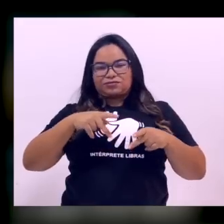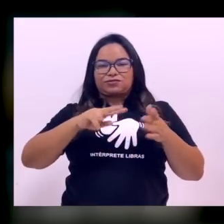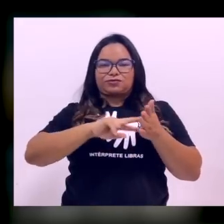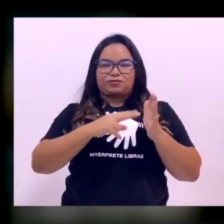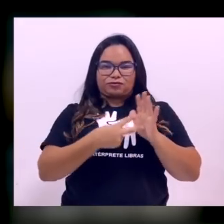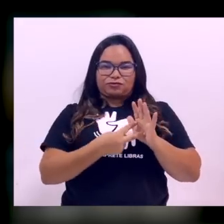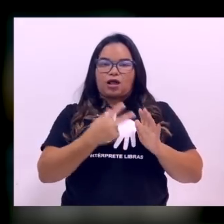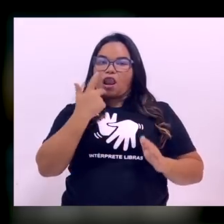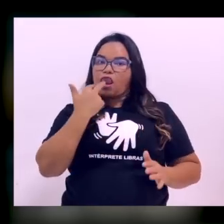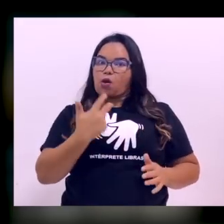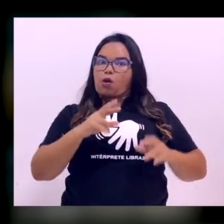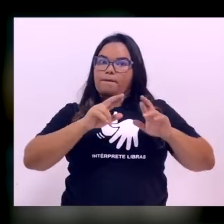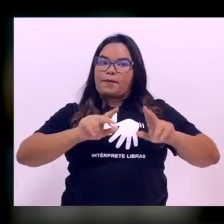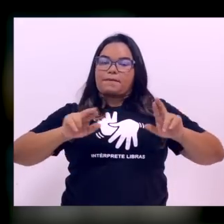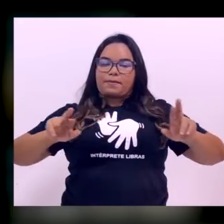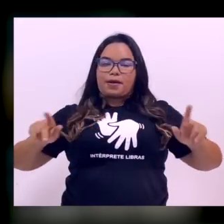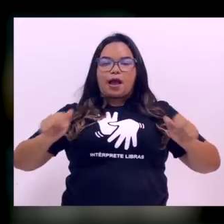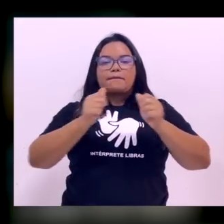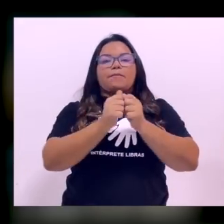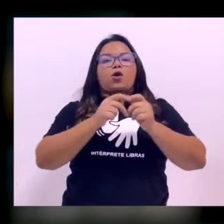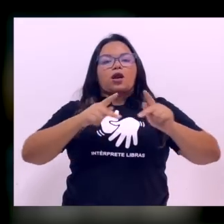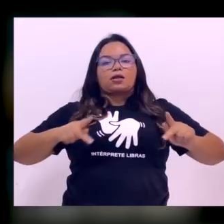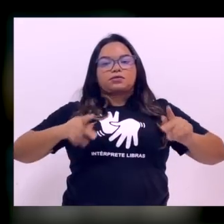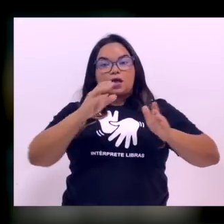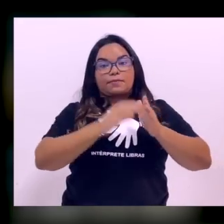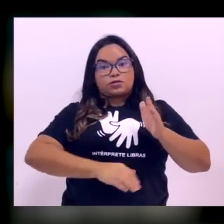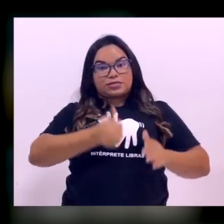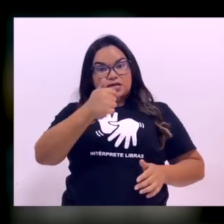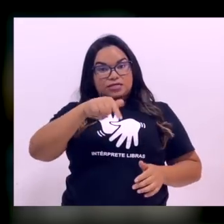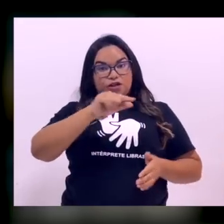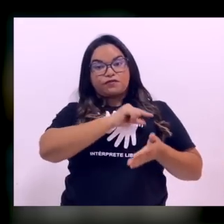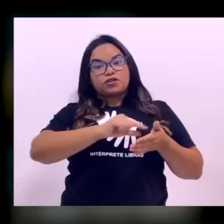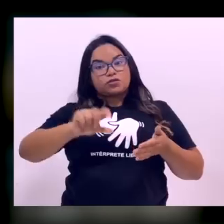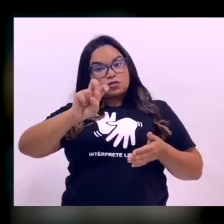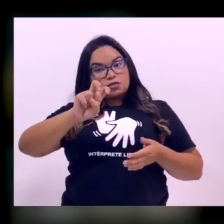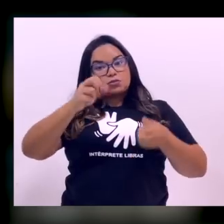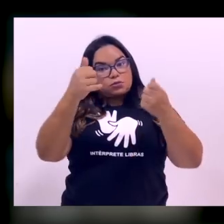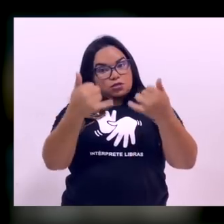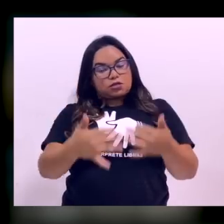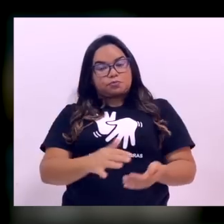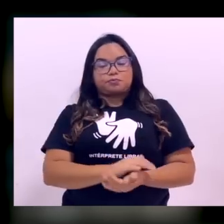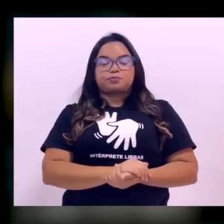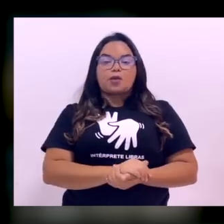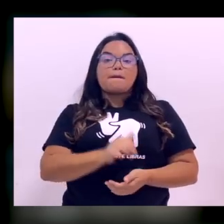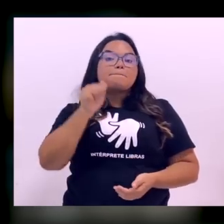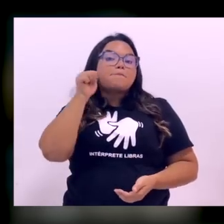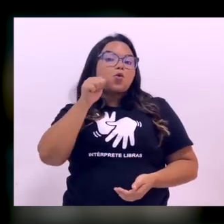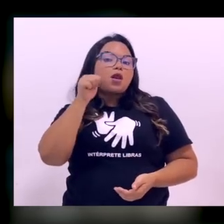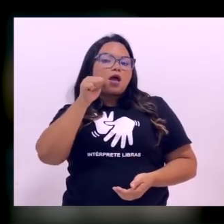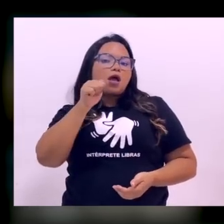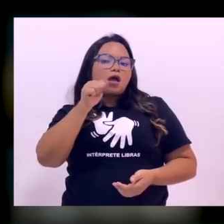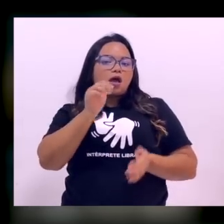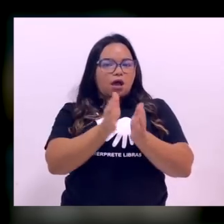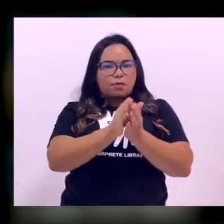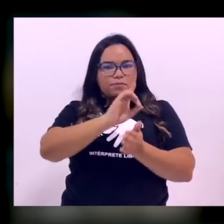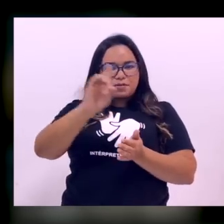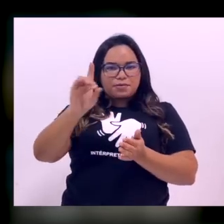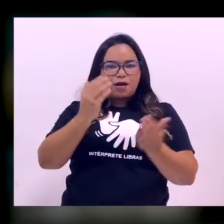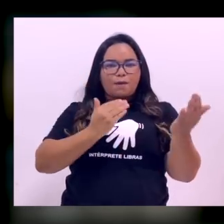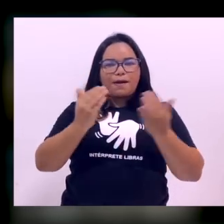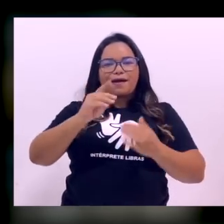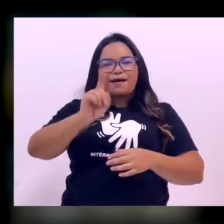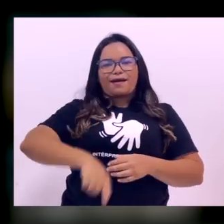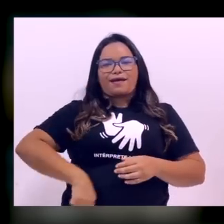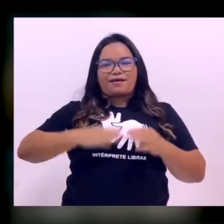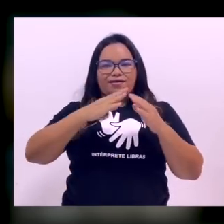e multidões e línguas. Apocalipse 17, verso 5. Uma mulher na Bíblia